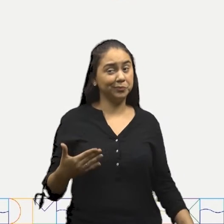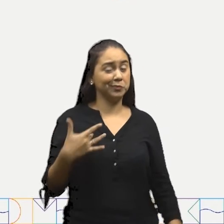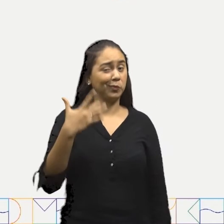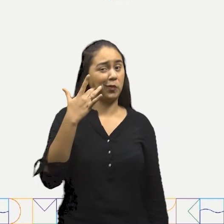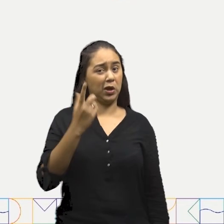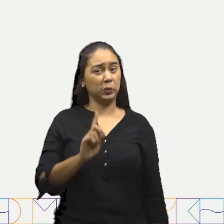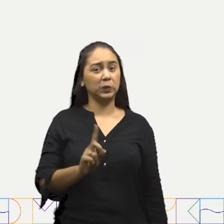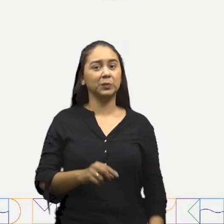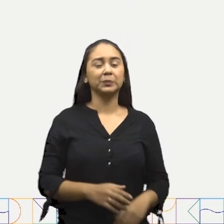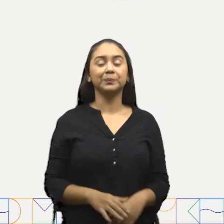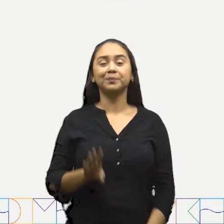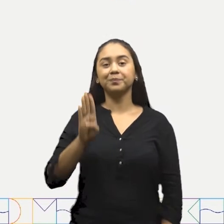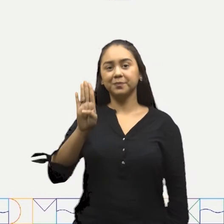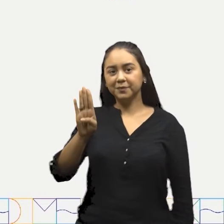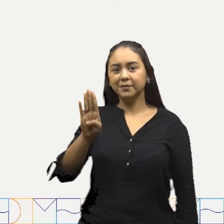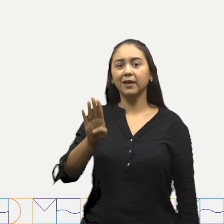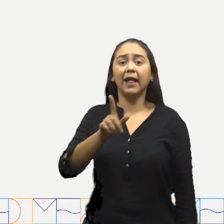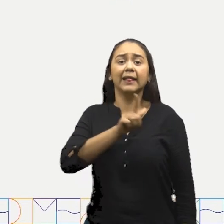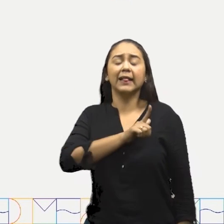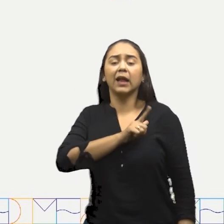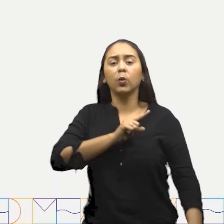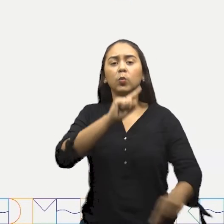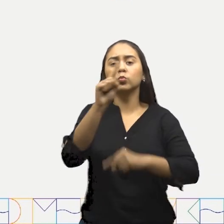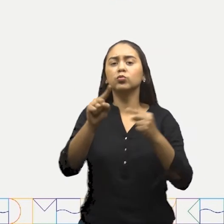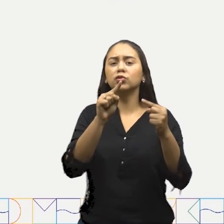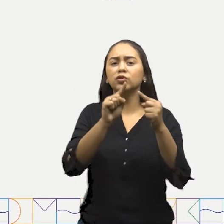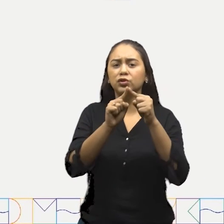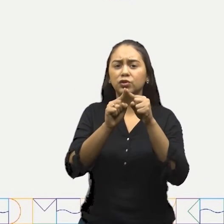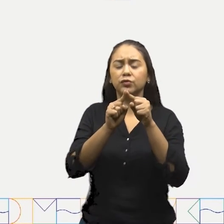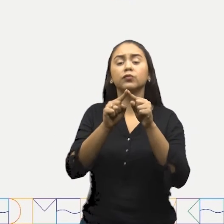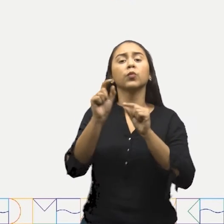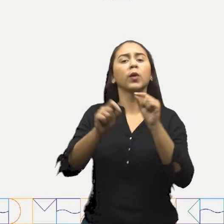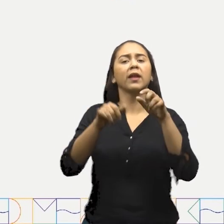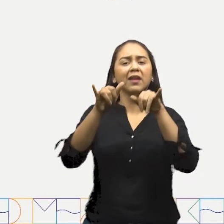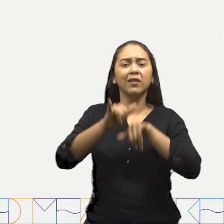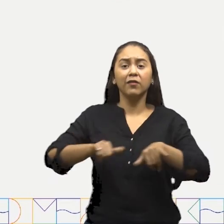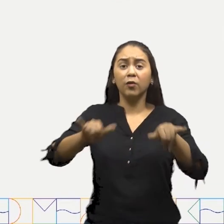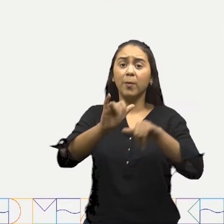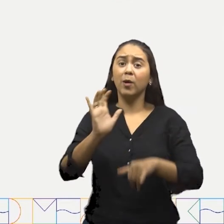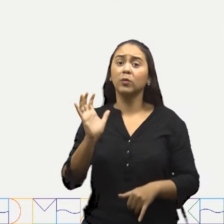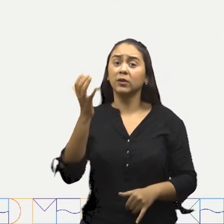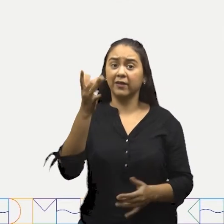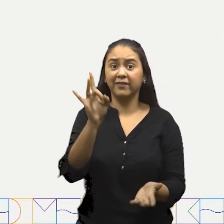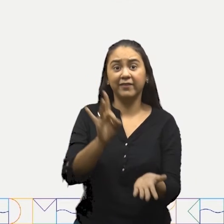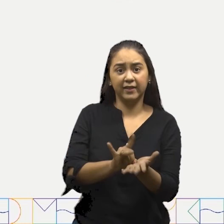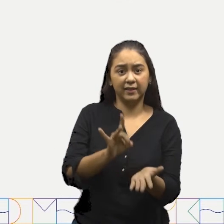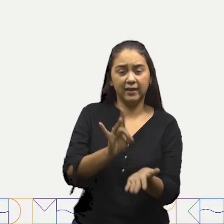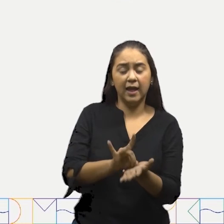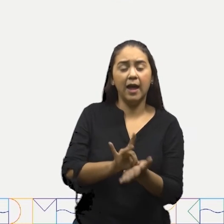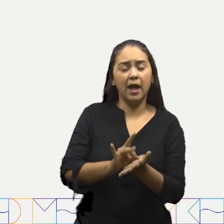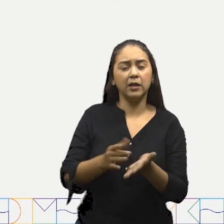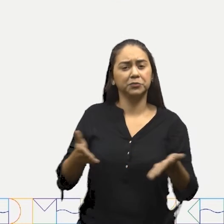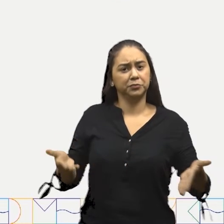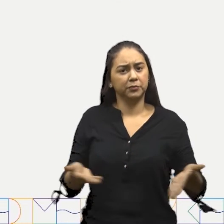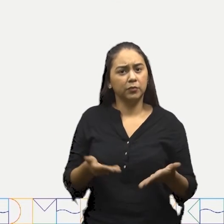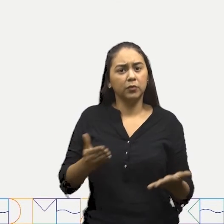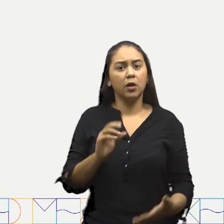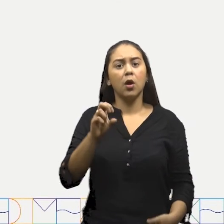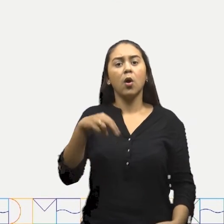isso? Acho que não. Letra B. Tem como objetivo informar algum acontecimento